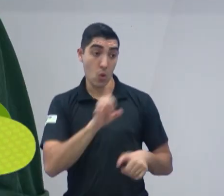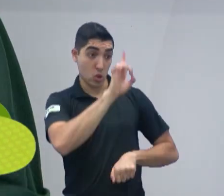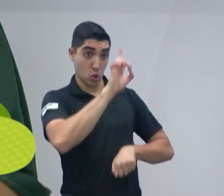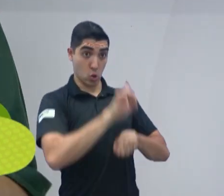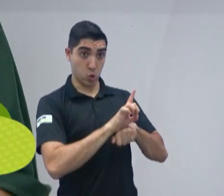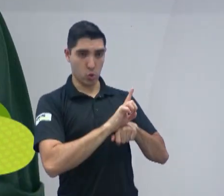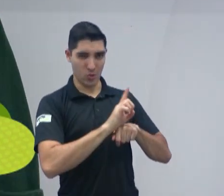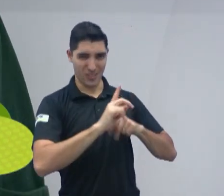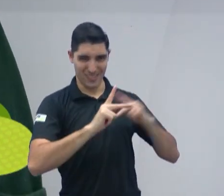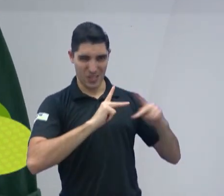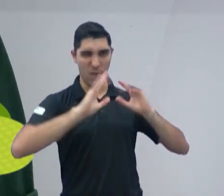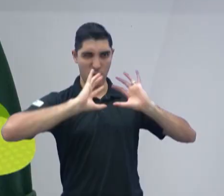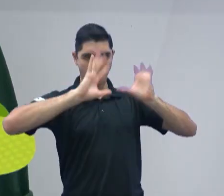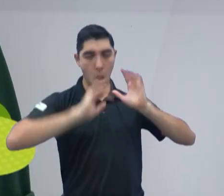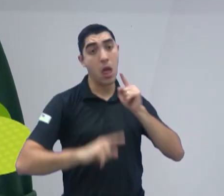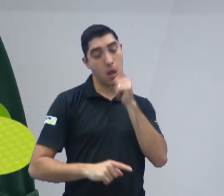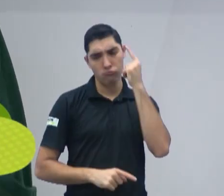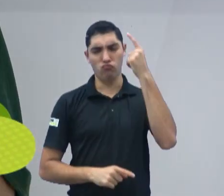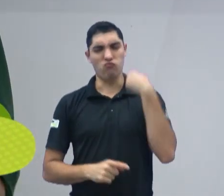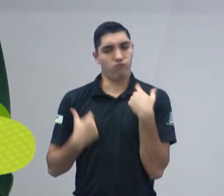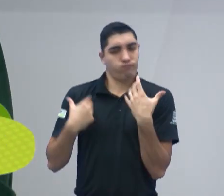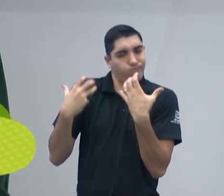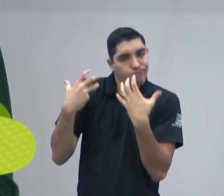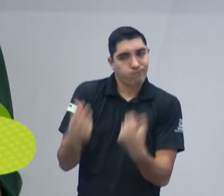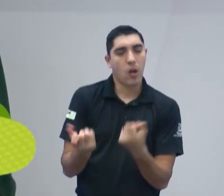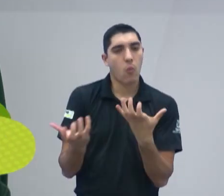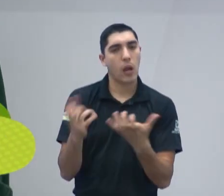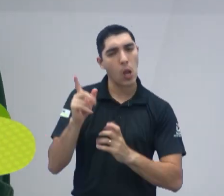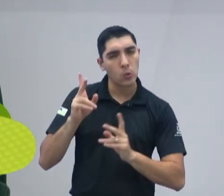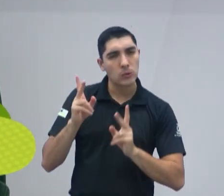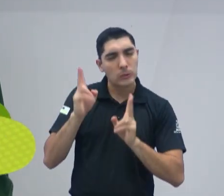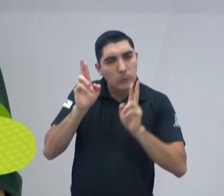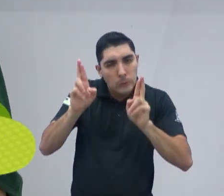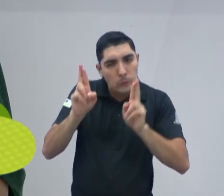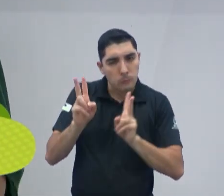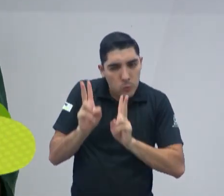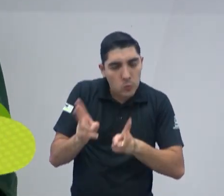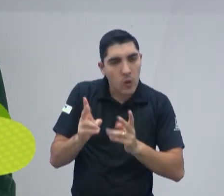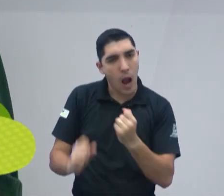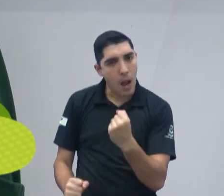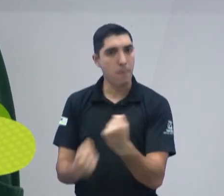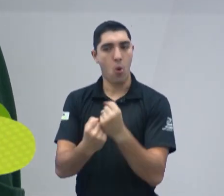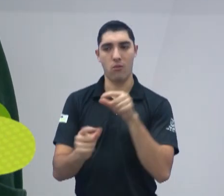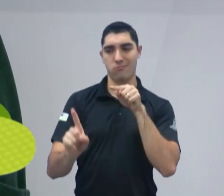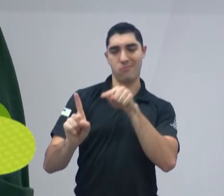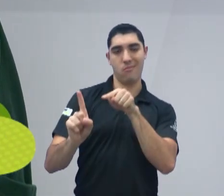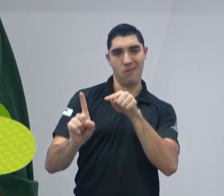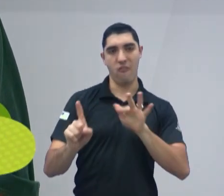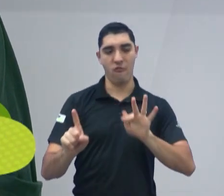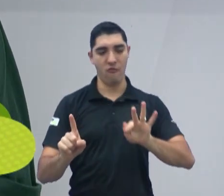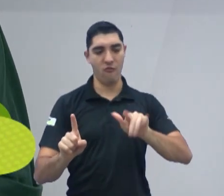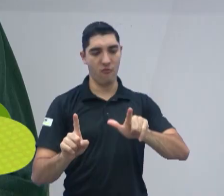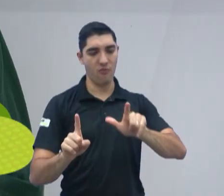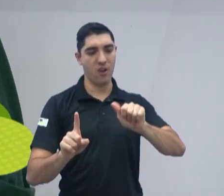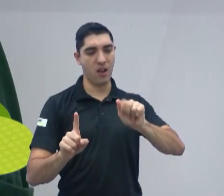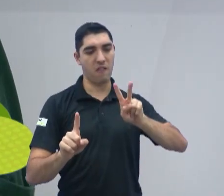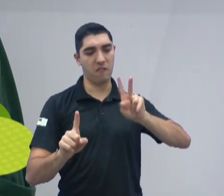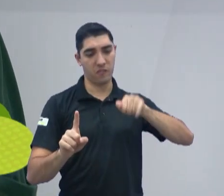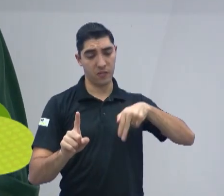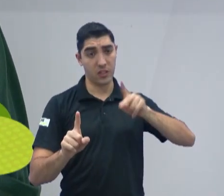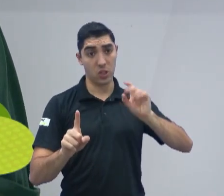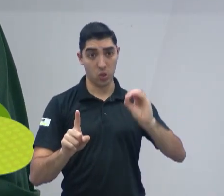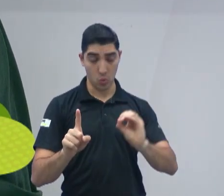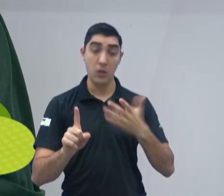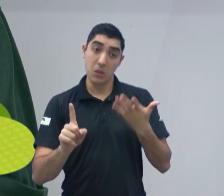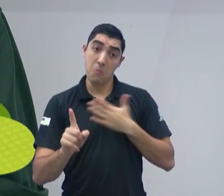longo prazo. Eu acho muito interessante e se realmente acontecer a informação do Bruno Volok, eu acho que é uma decisão acertada da diretoria